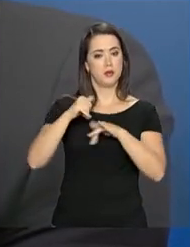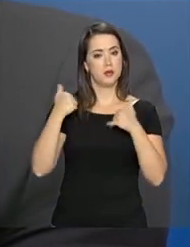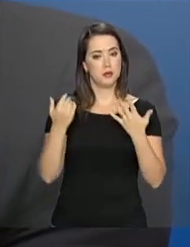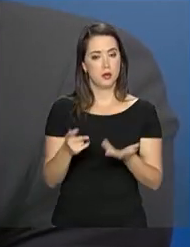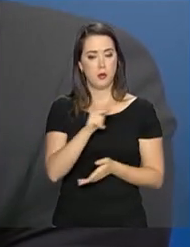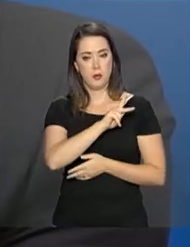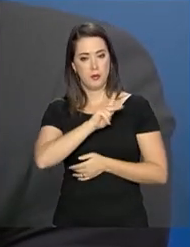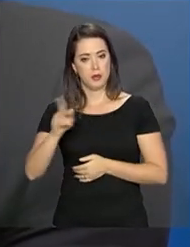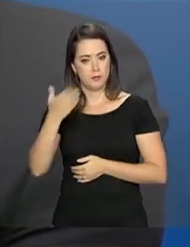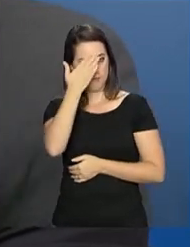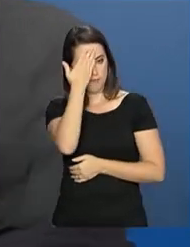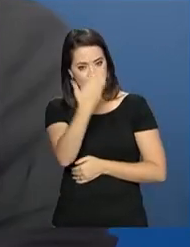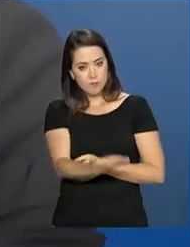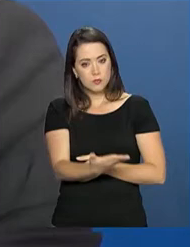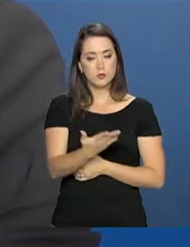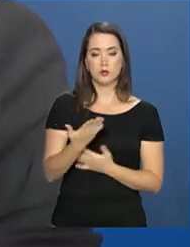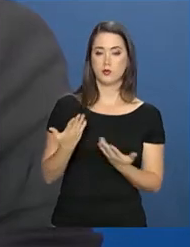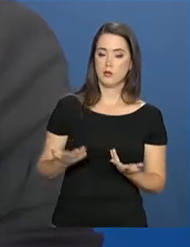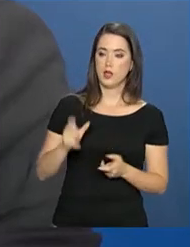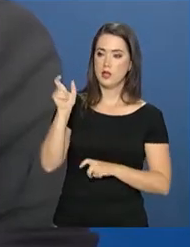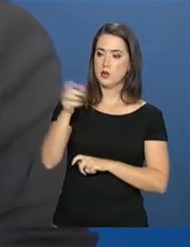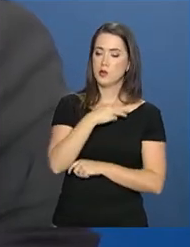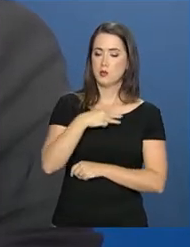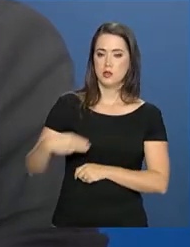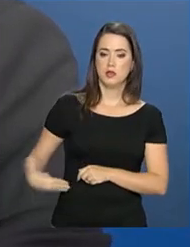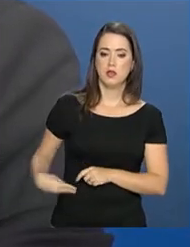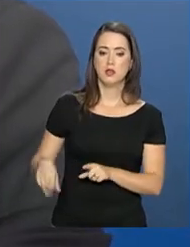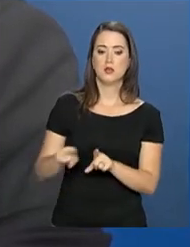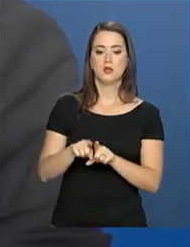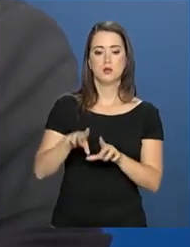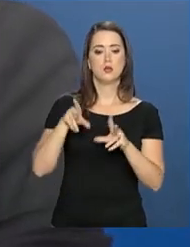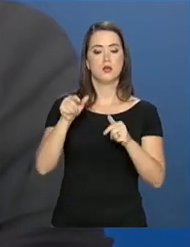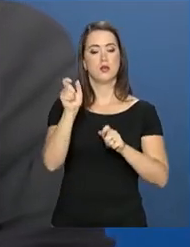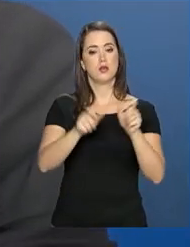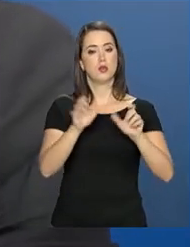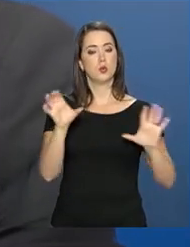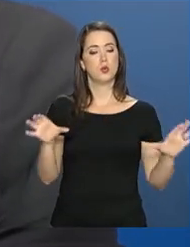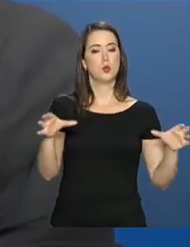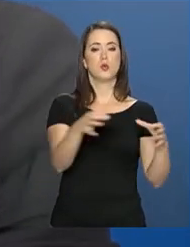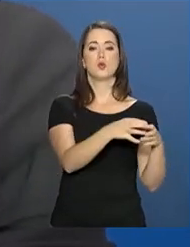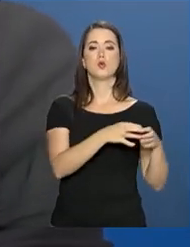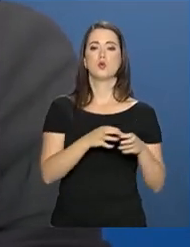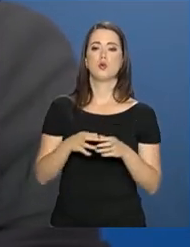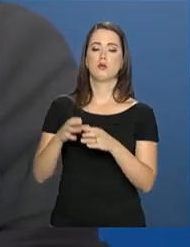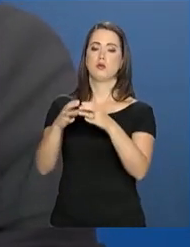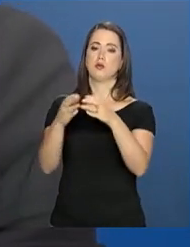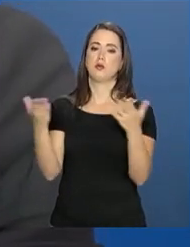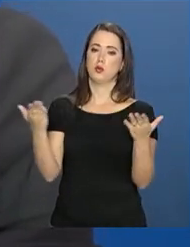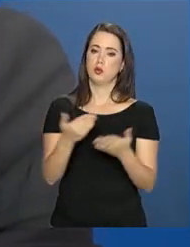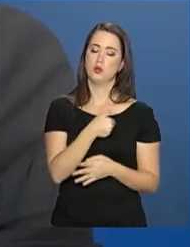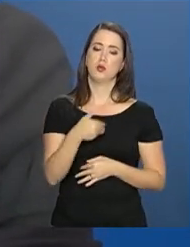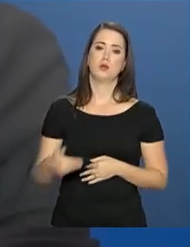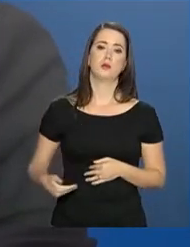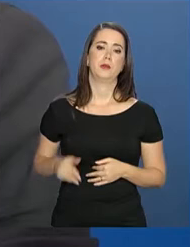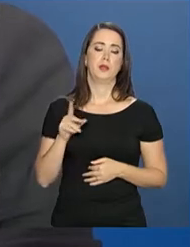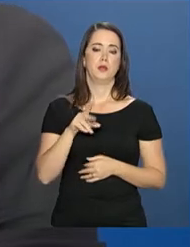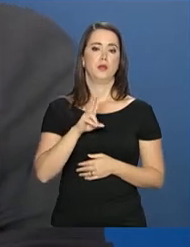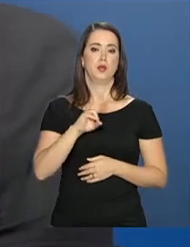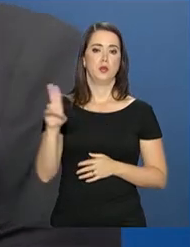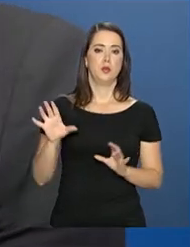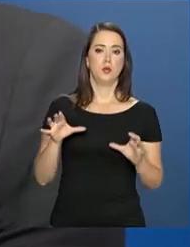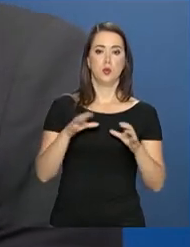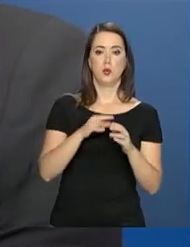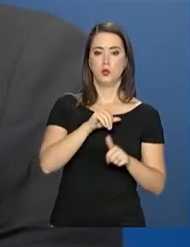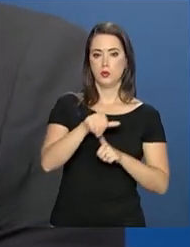presidente muito obrigado aos ministros ea todas as áreas do atual governo em nome da